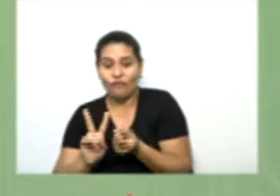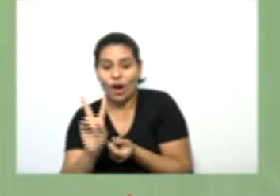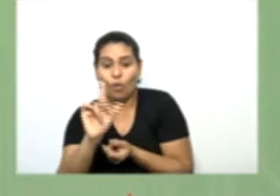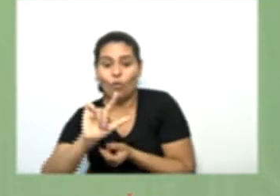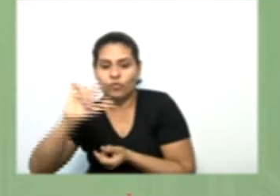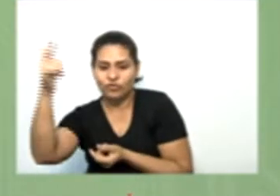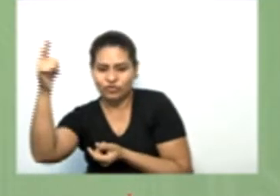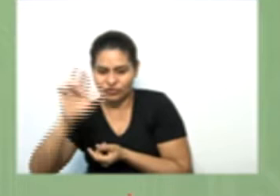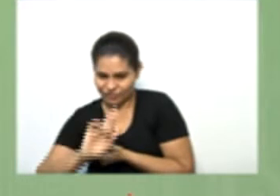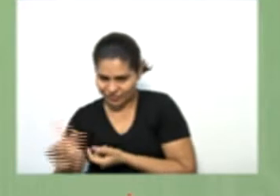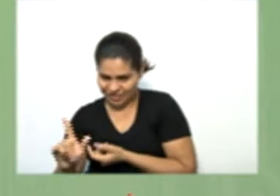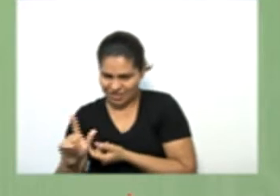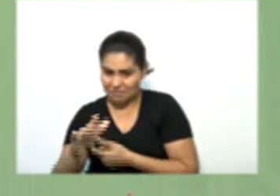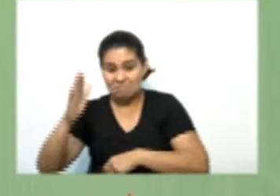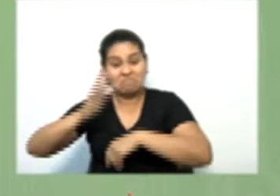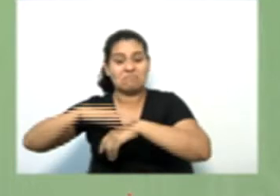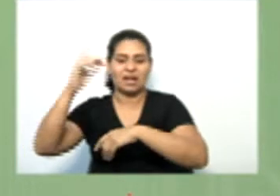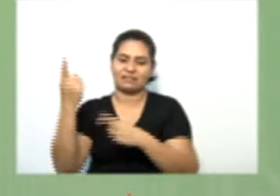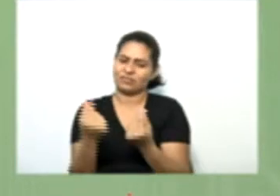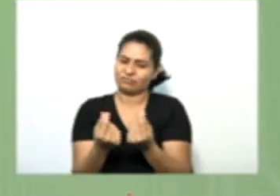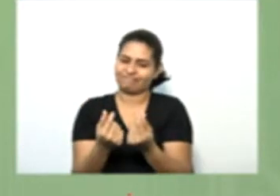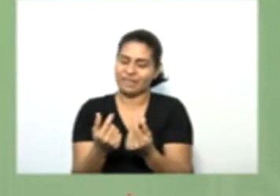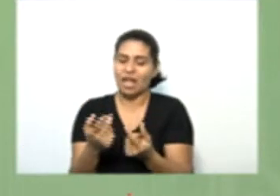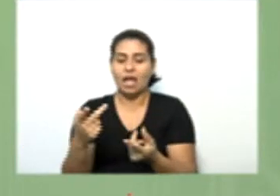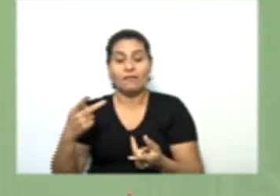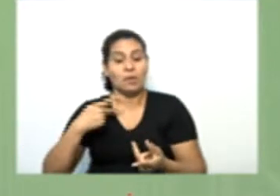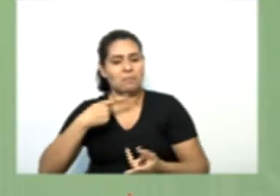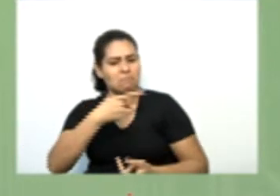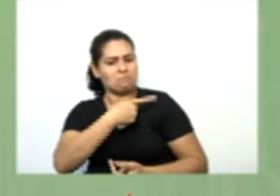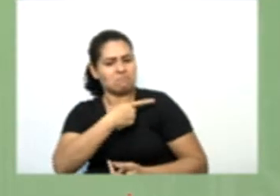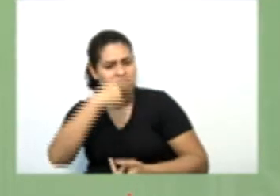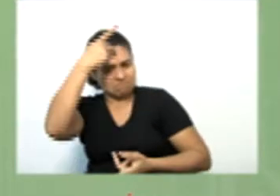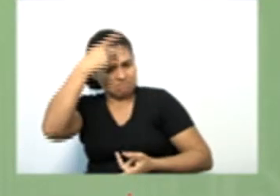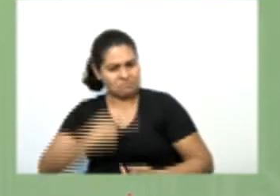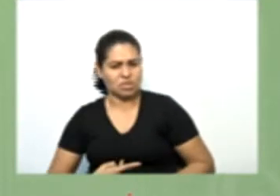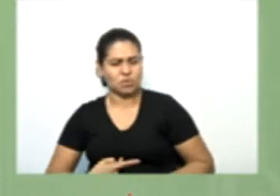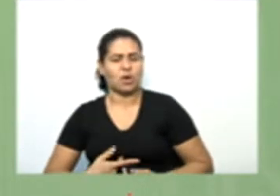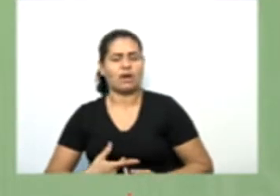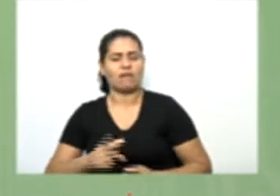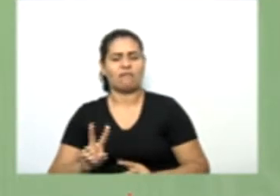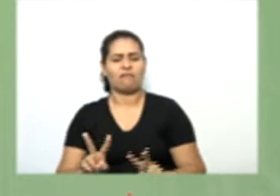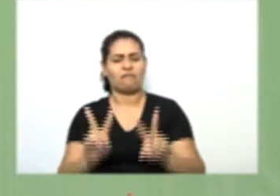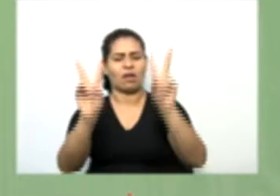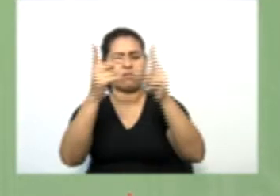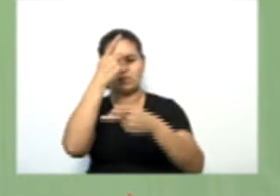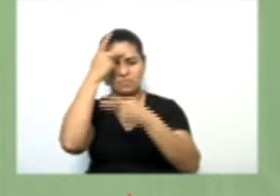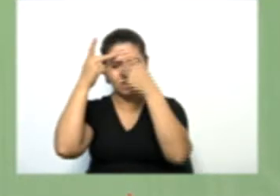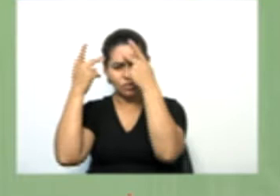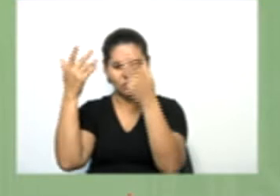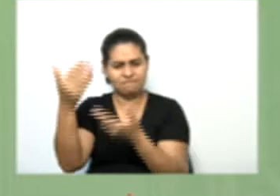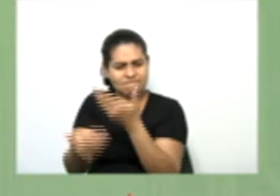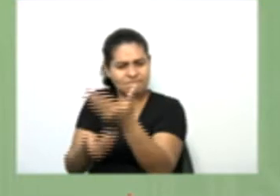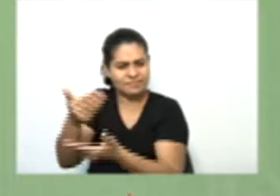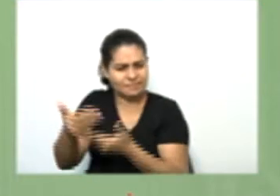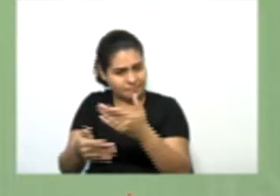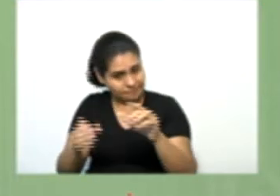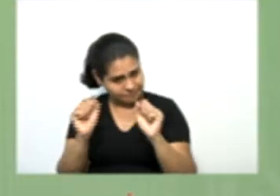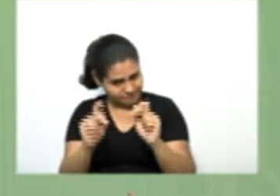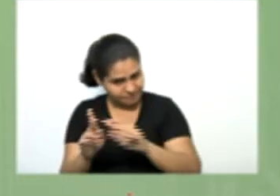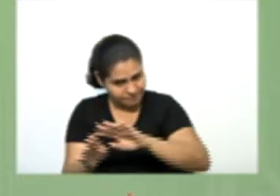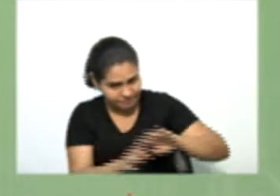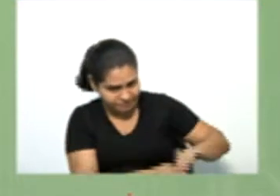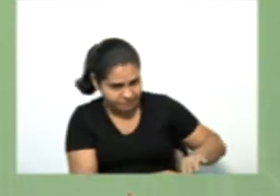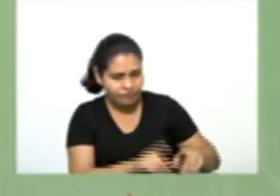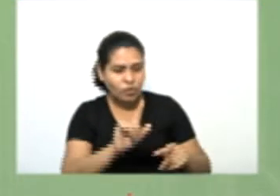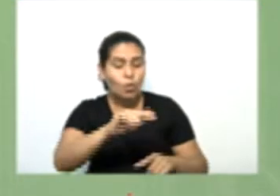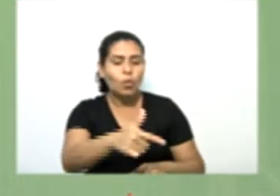que inclusive valem mais do que o dinheiro, não é? Os valores pessoais, os valores da relação entre as pessoas, ok?